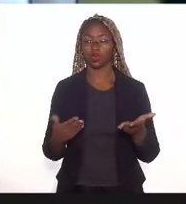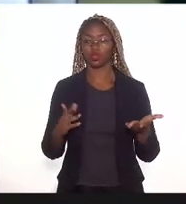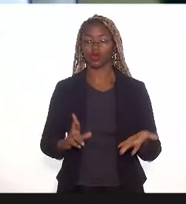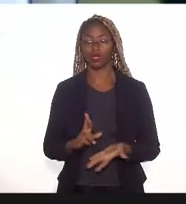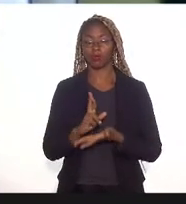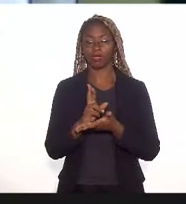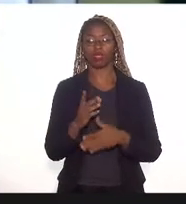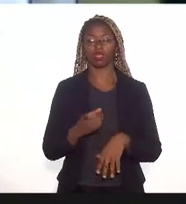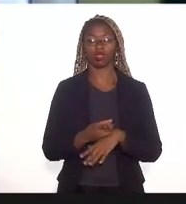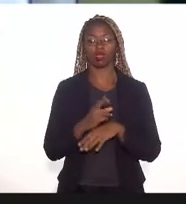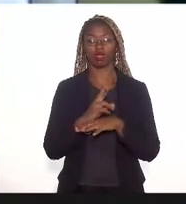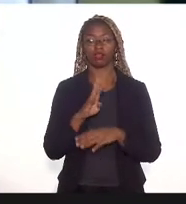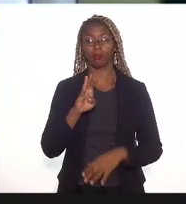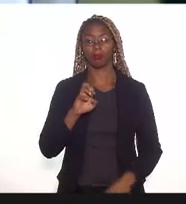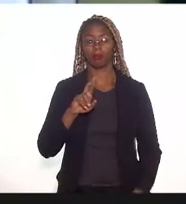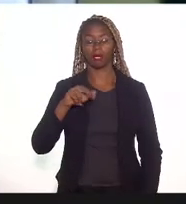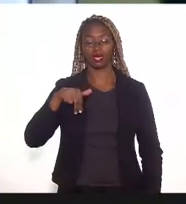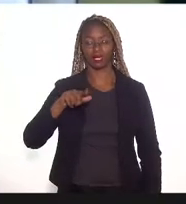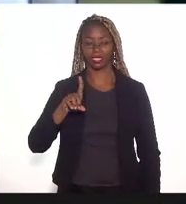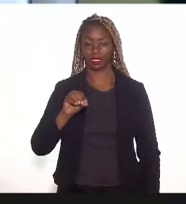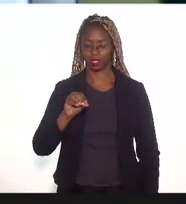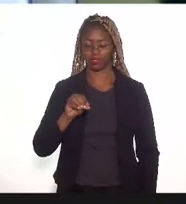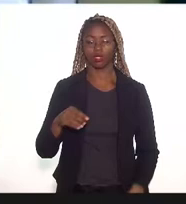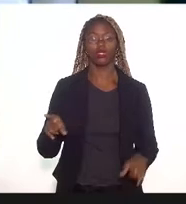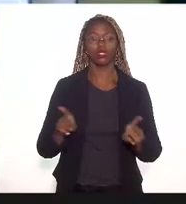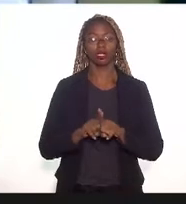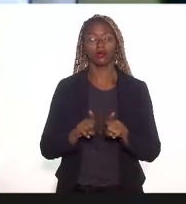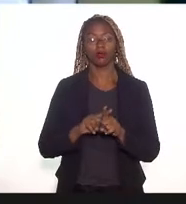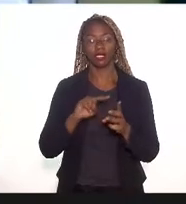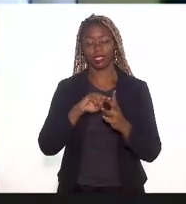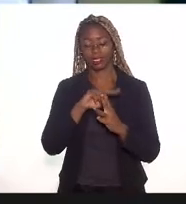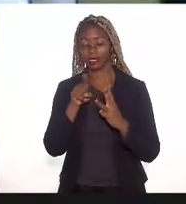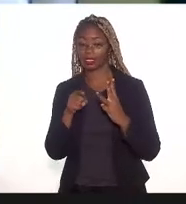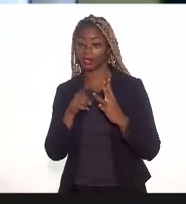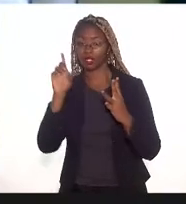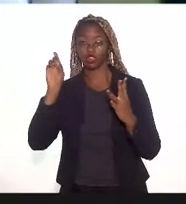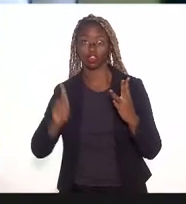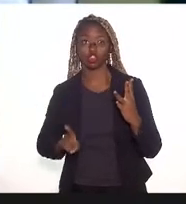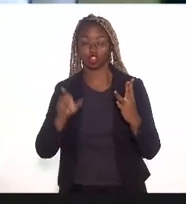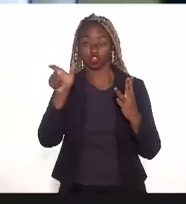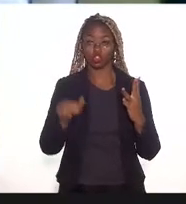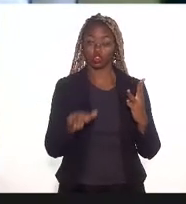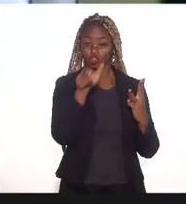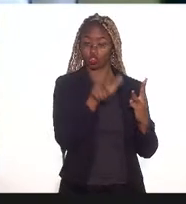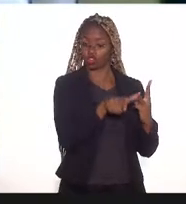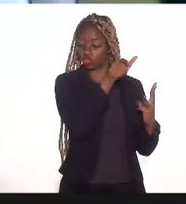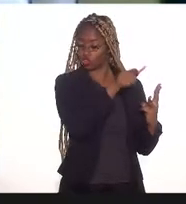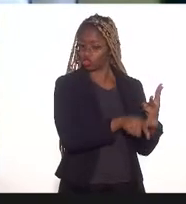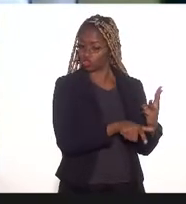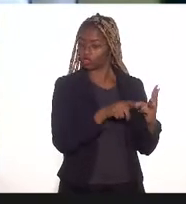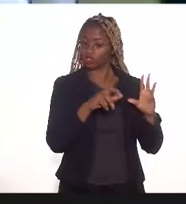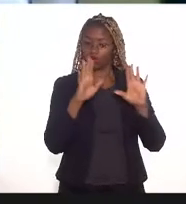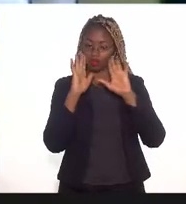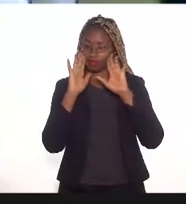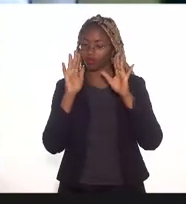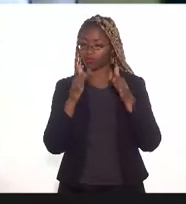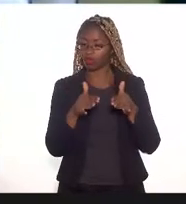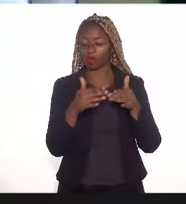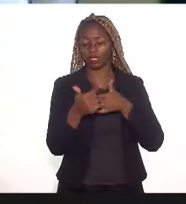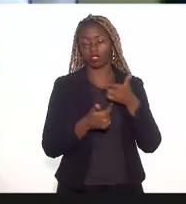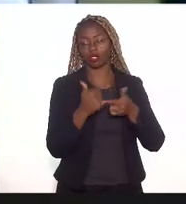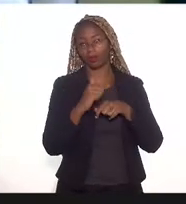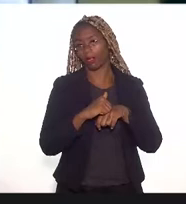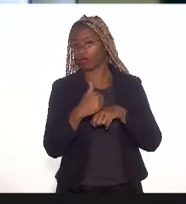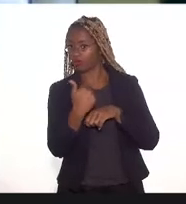Dr. Bernardo Acioli. E temos 3 diretorias, que são diretorias que voltadas ao desenvolvimento externo,